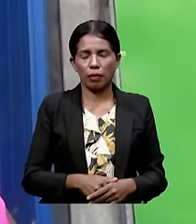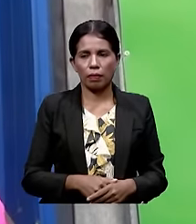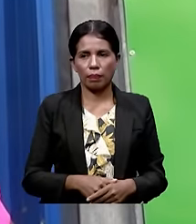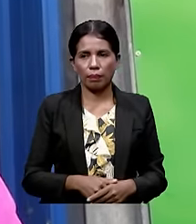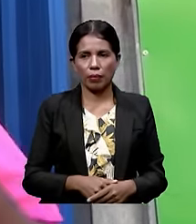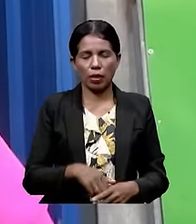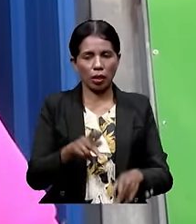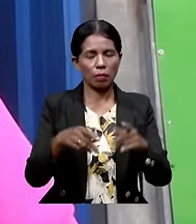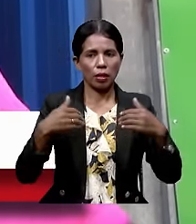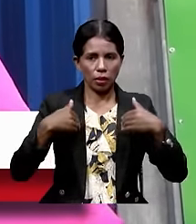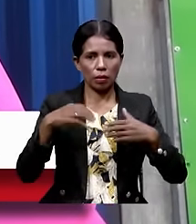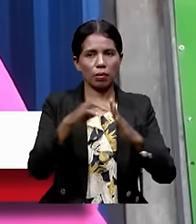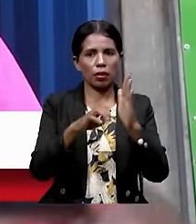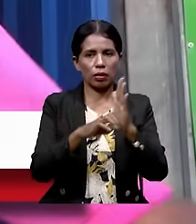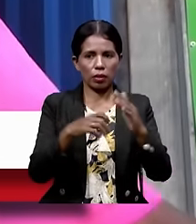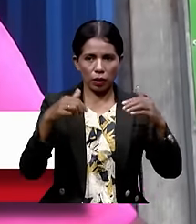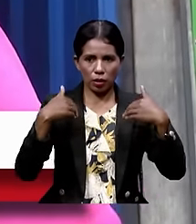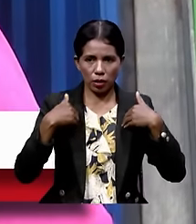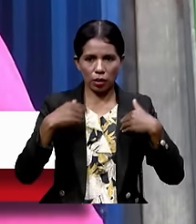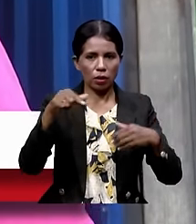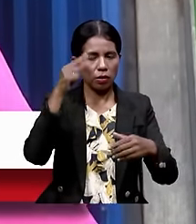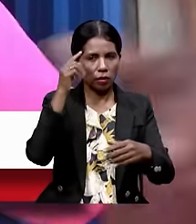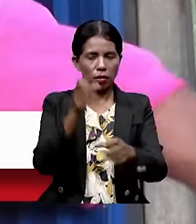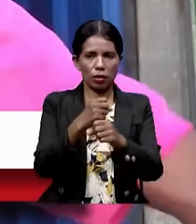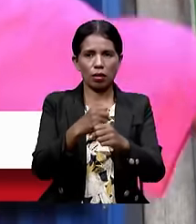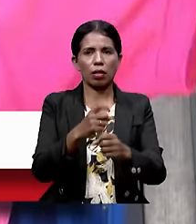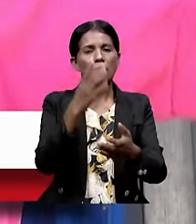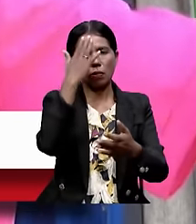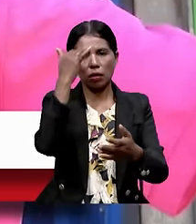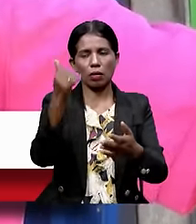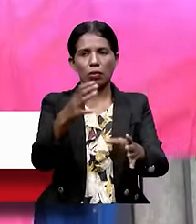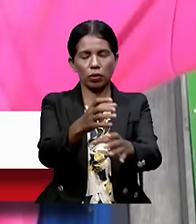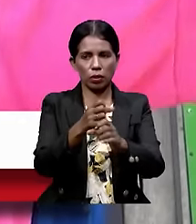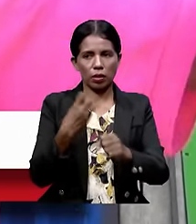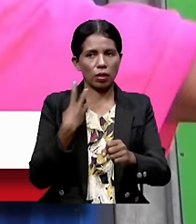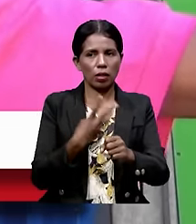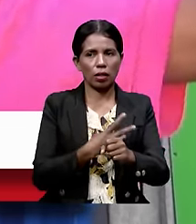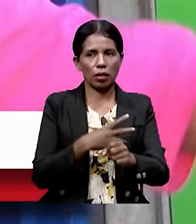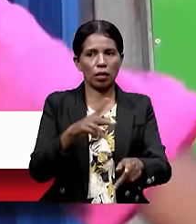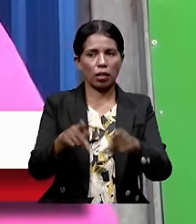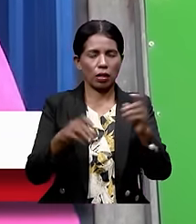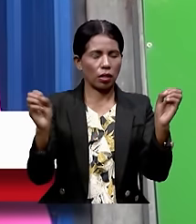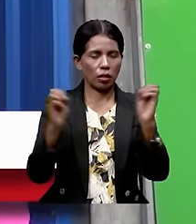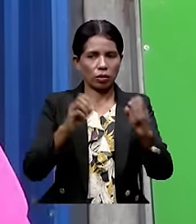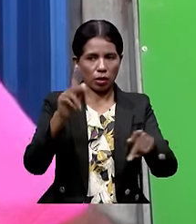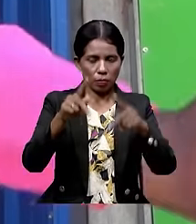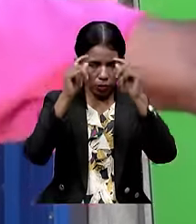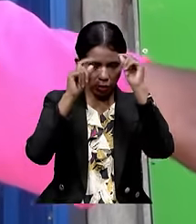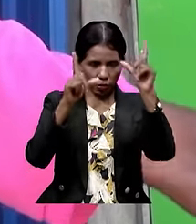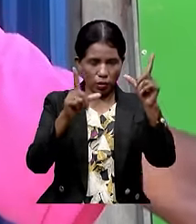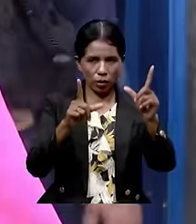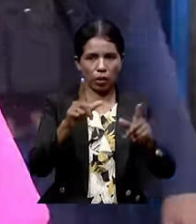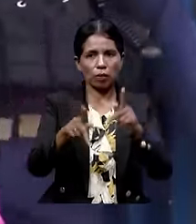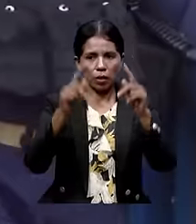niya, ni be, thank you be, kopera awami. Nusa mak mai sopan sa pali, amnya kali mulaus be, be siram timur